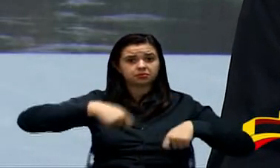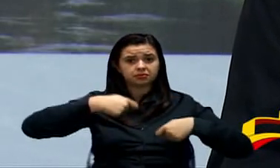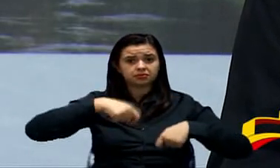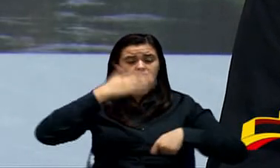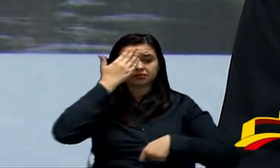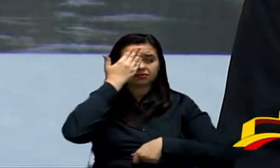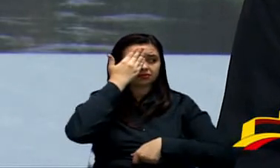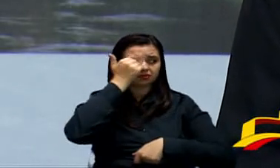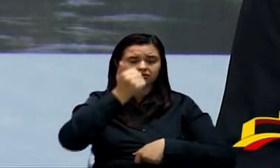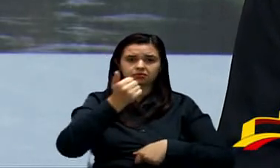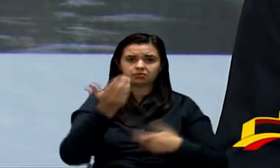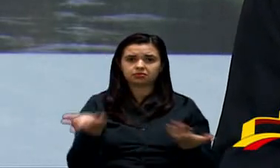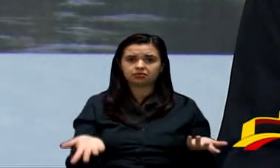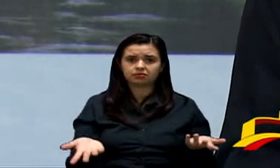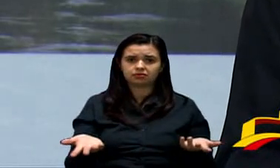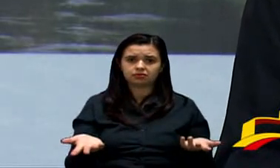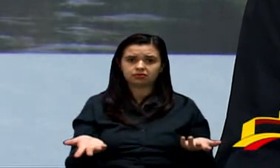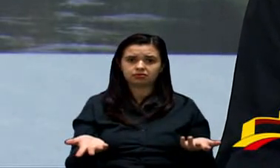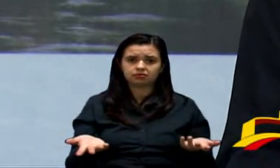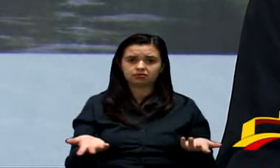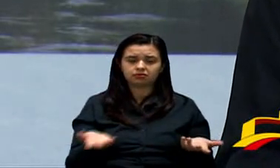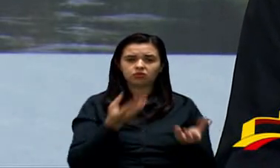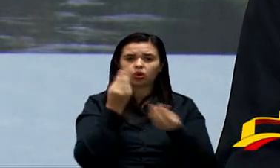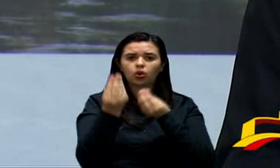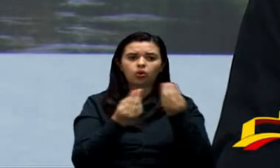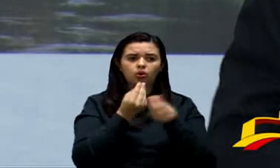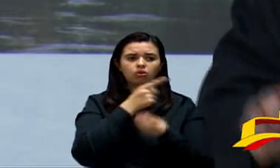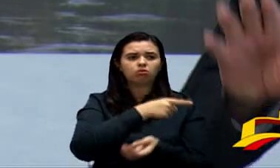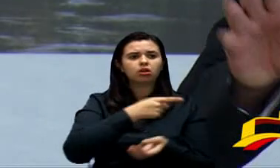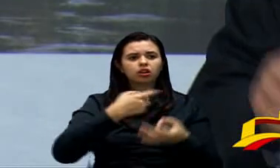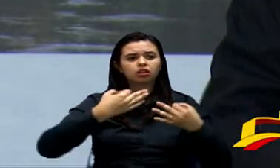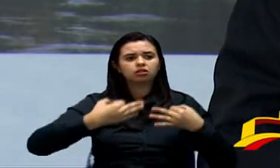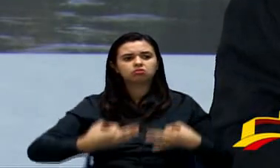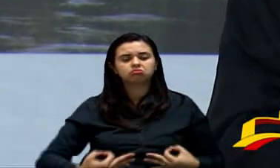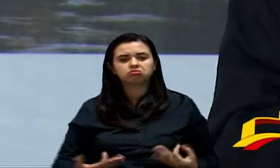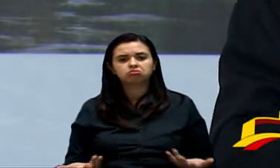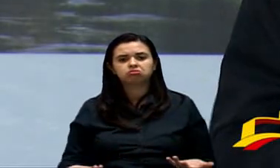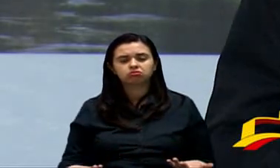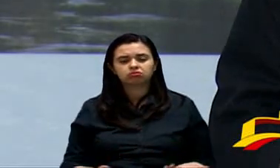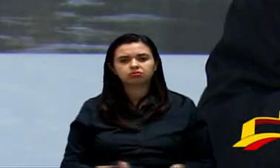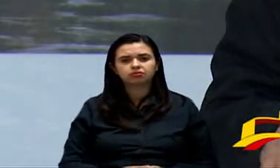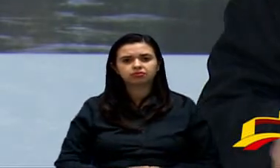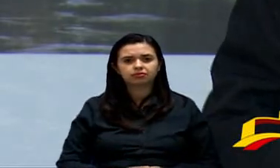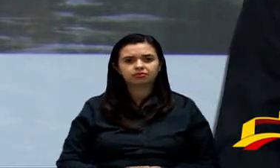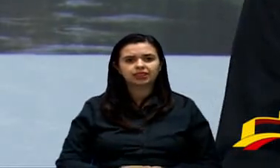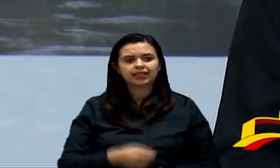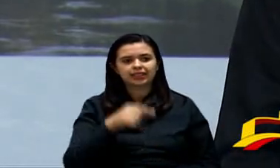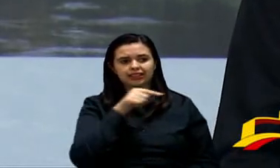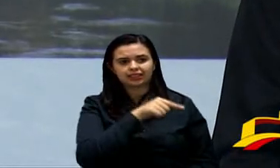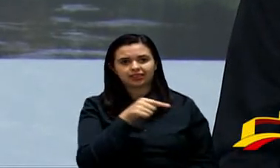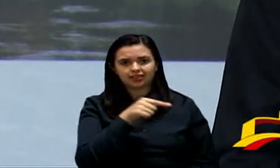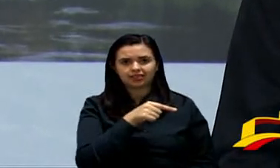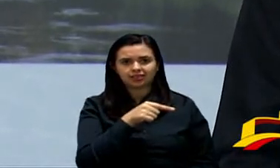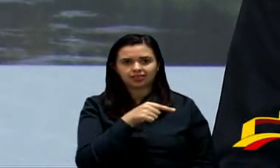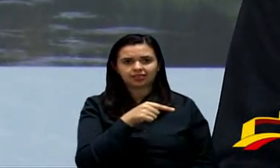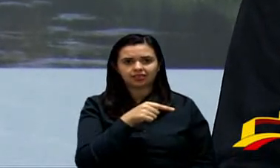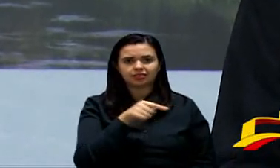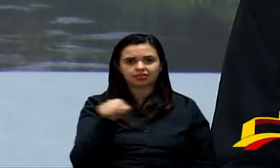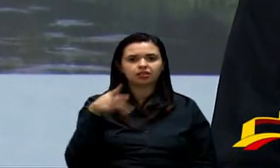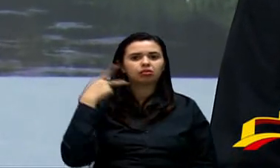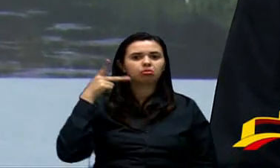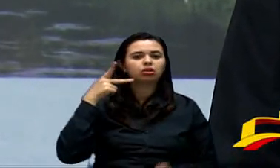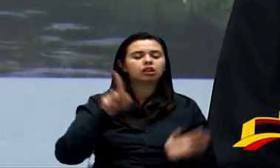postura de um parlamentar desta casa? Que é contra o partido dele, as coisas é claro, ele enfia a cabeça embaixo da mesa, não tem coragem de